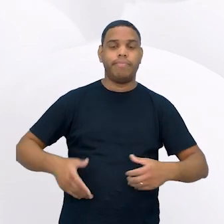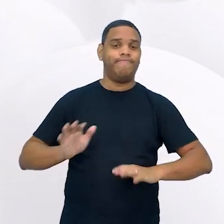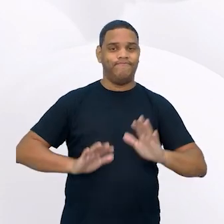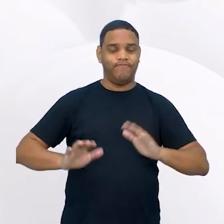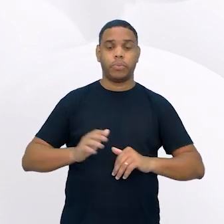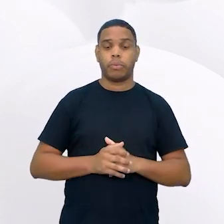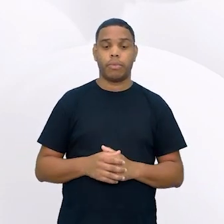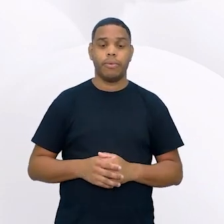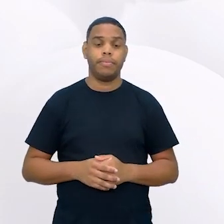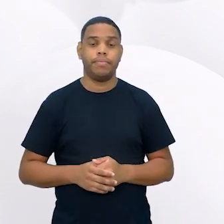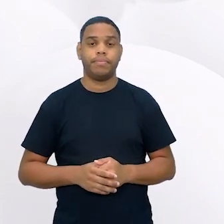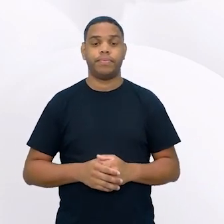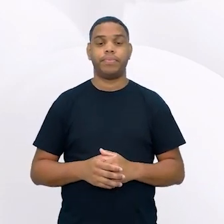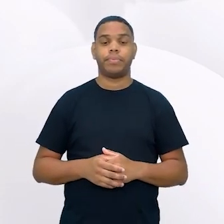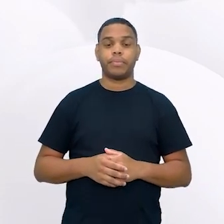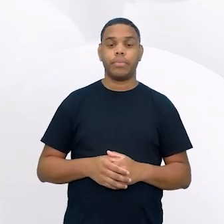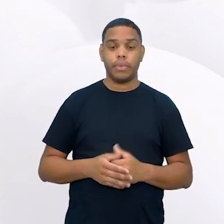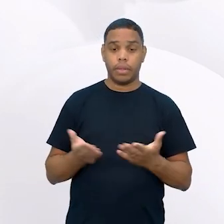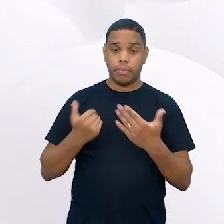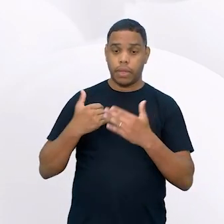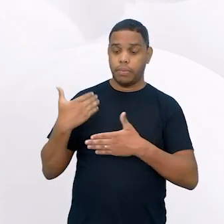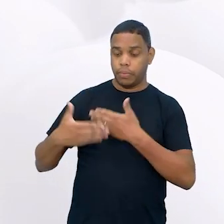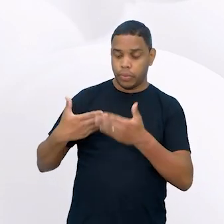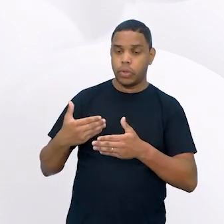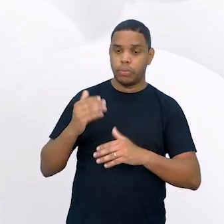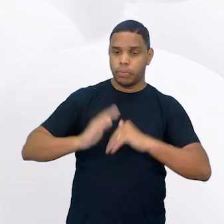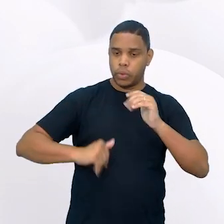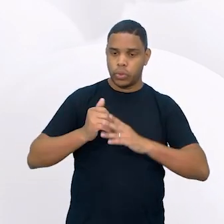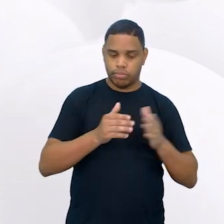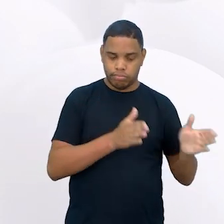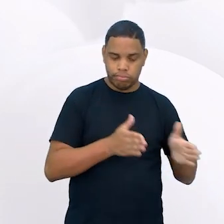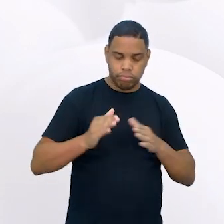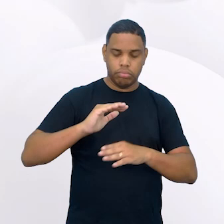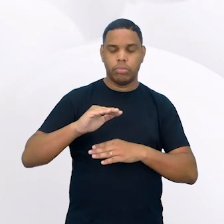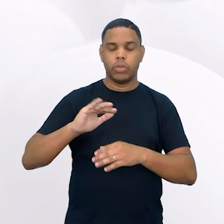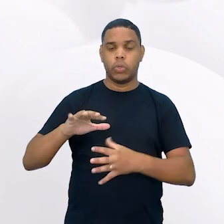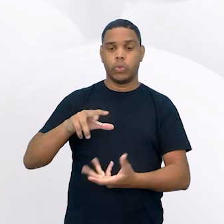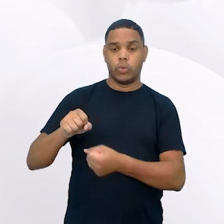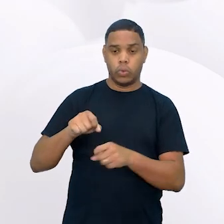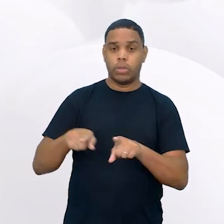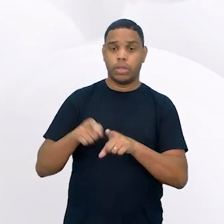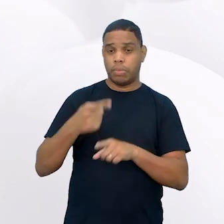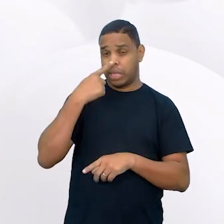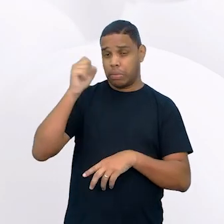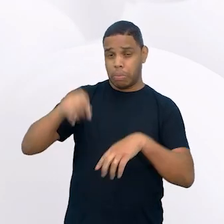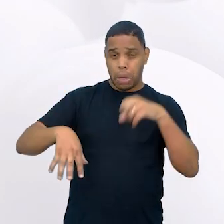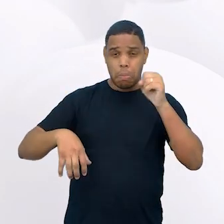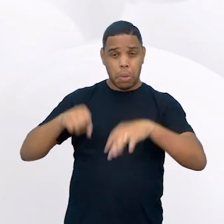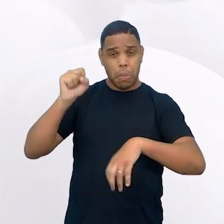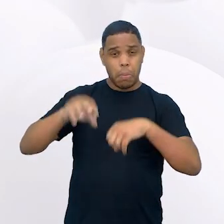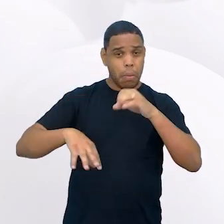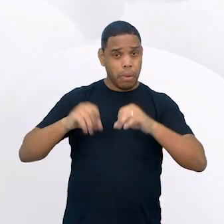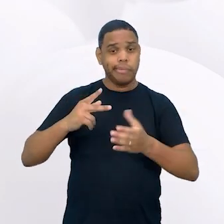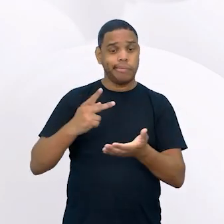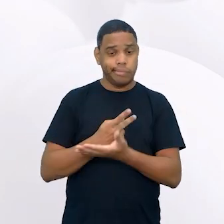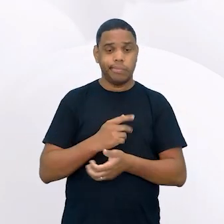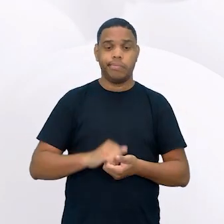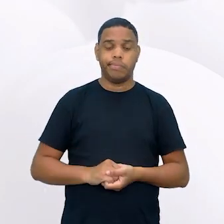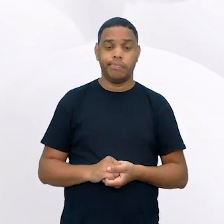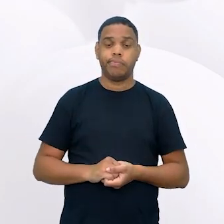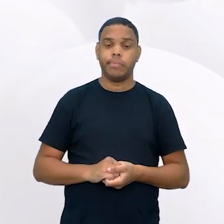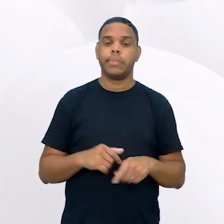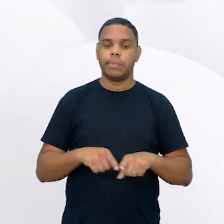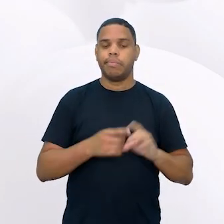né? Debater os processos de produção sustentável versus a poluição que eventualmente ele causa